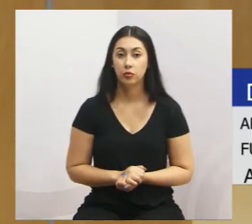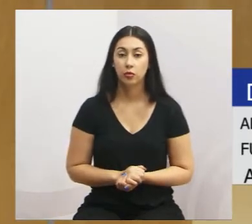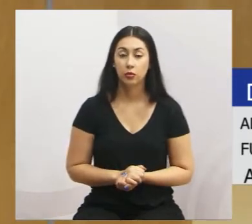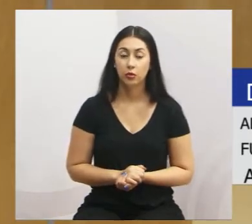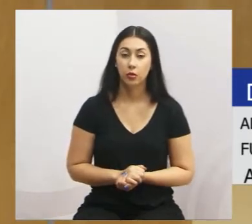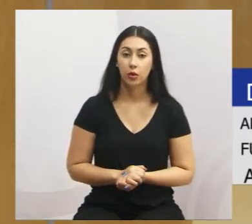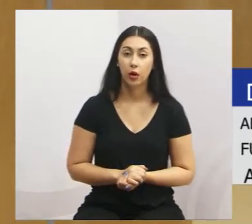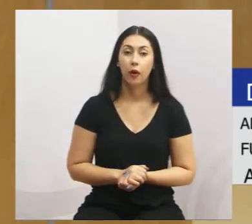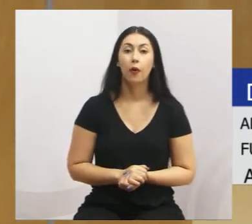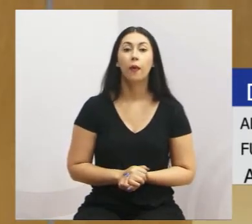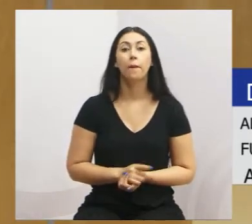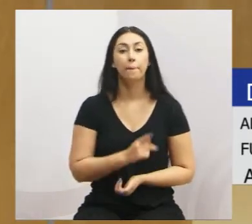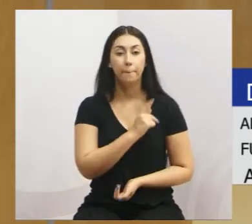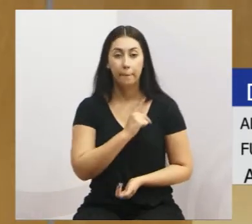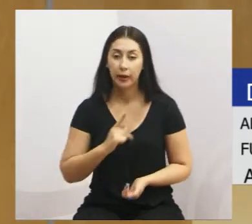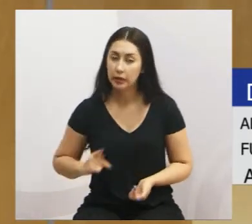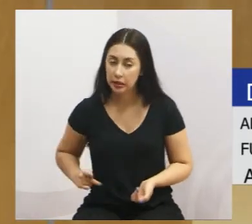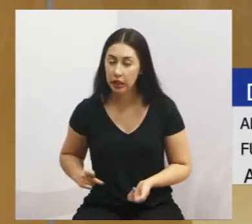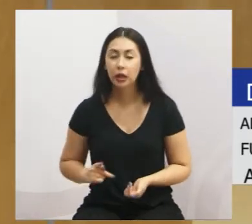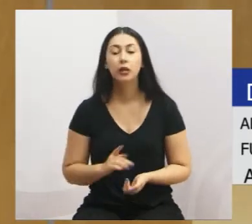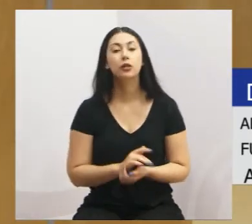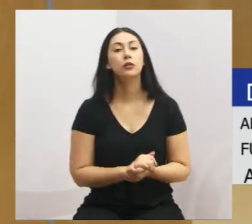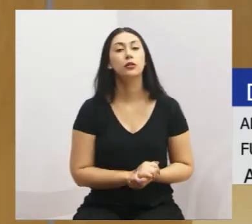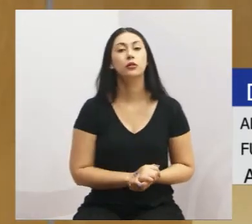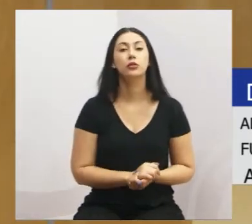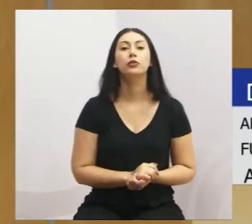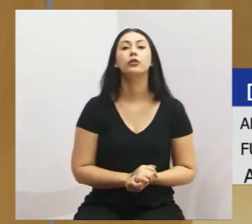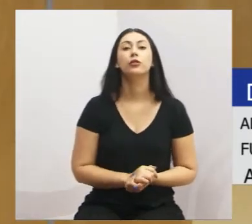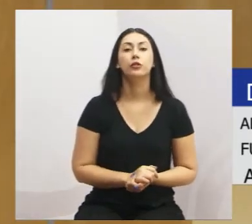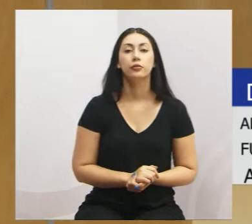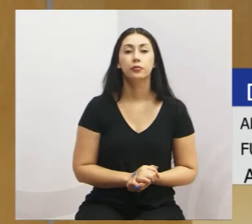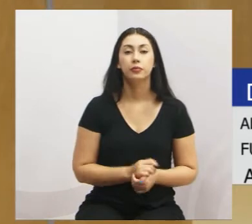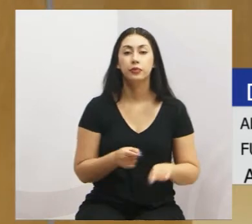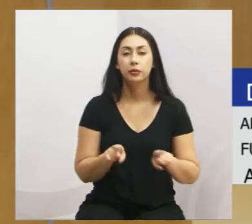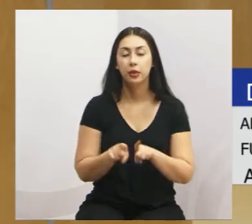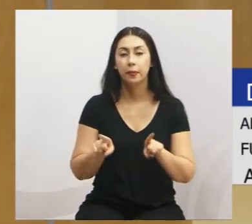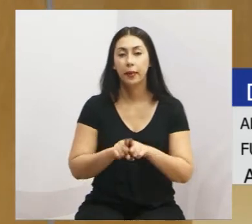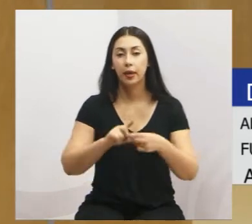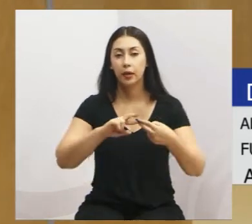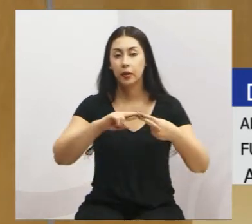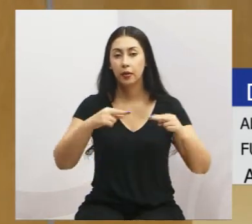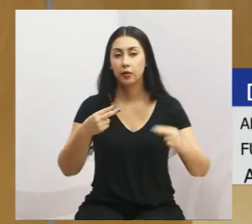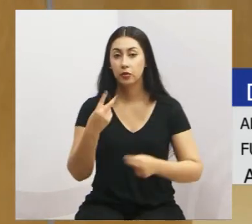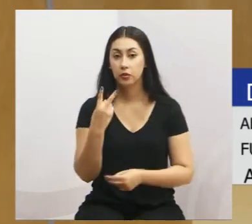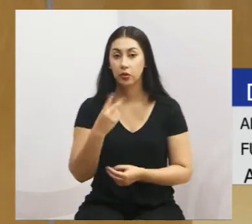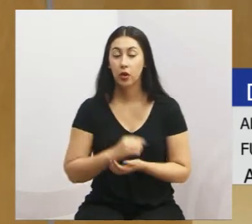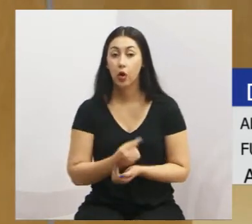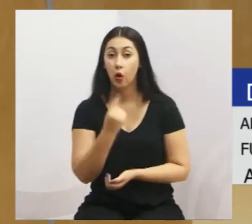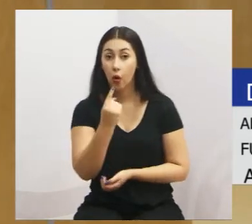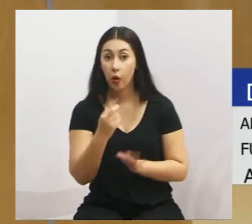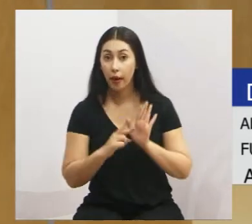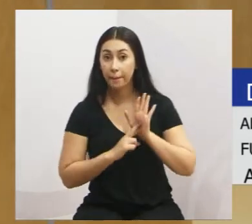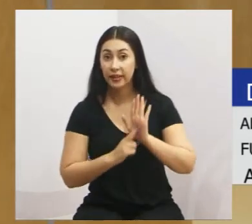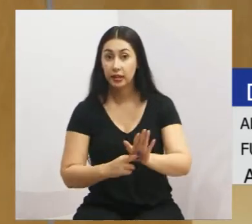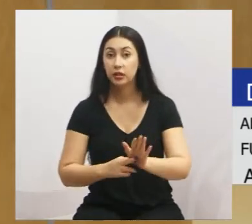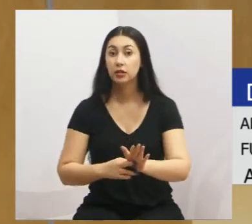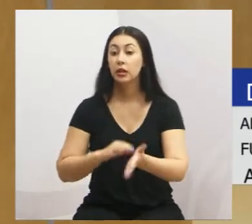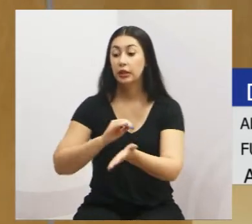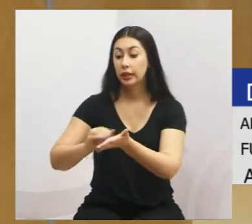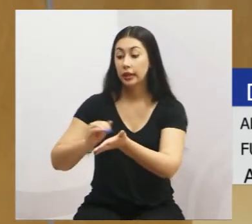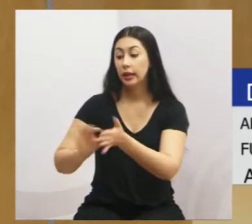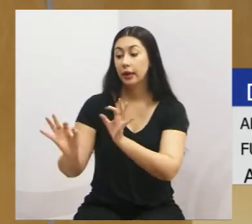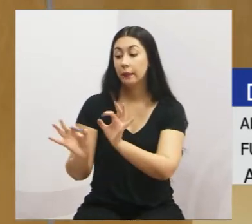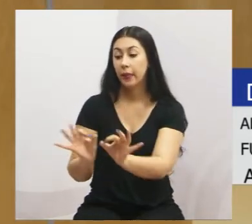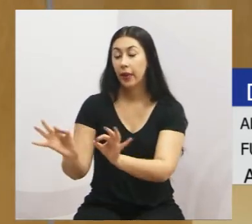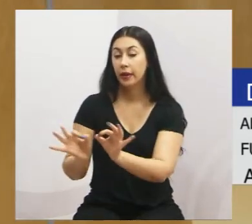de Jacareí, que exercerá a presidência. Inciso 2. Um representante da Secretaria de Planejamento,